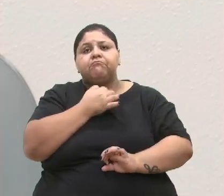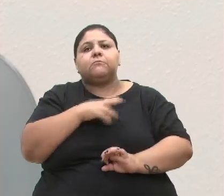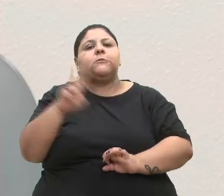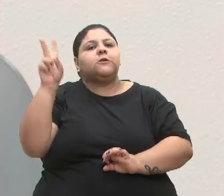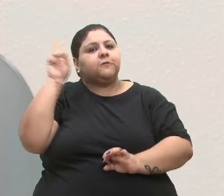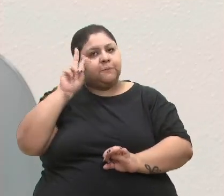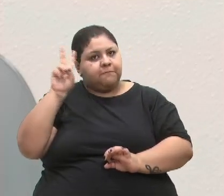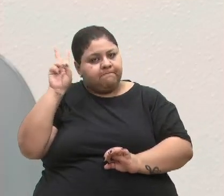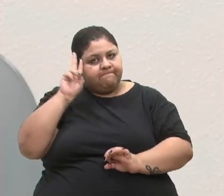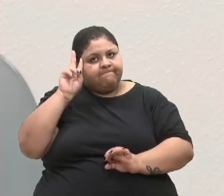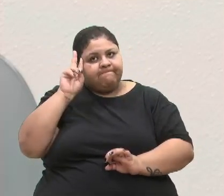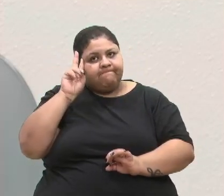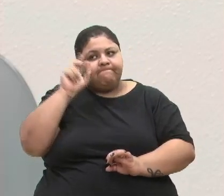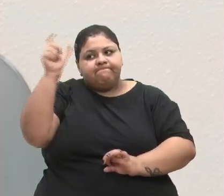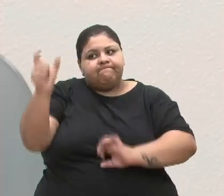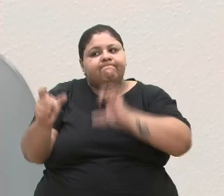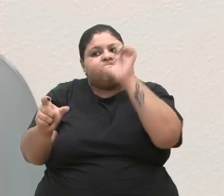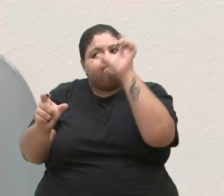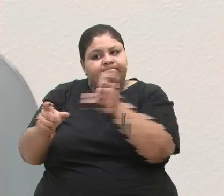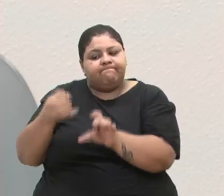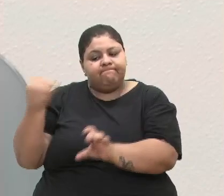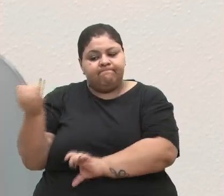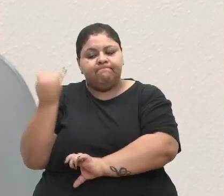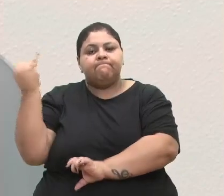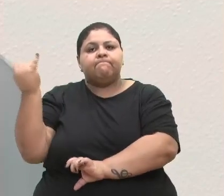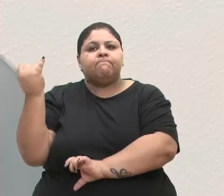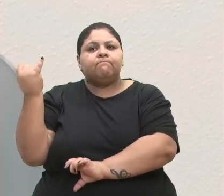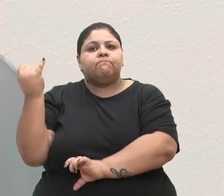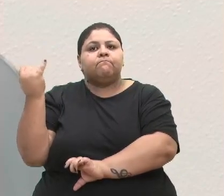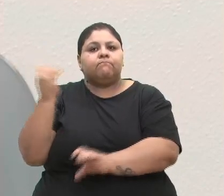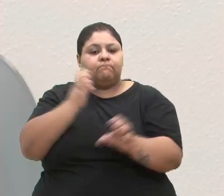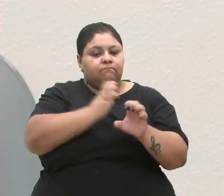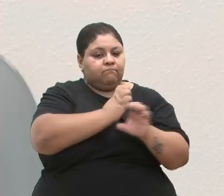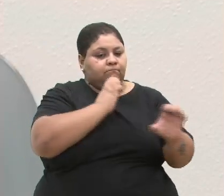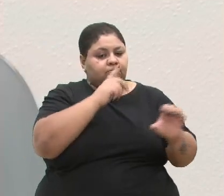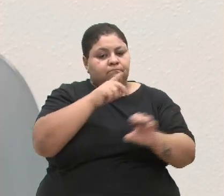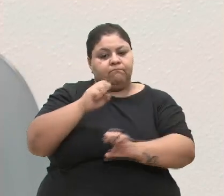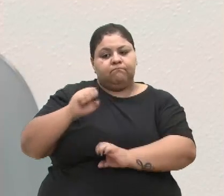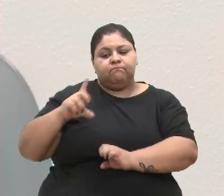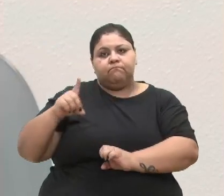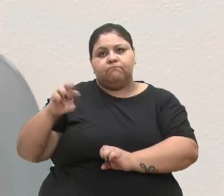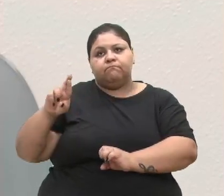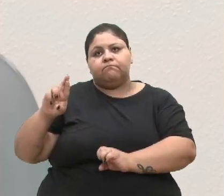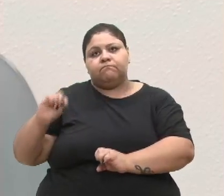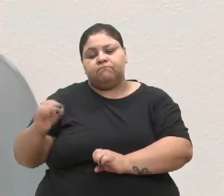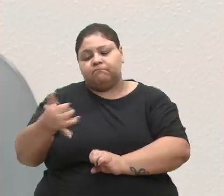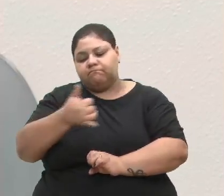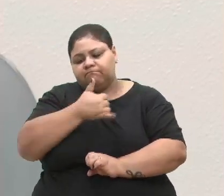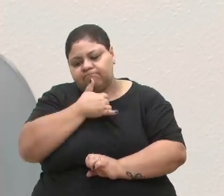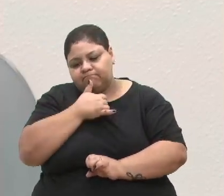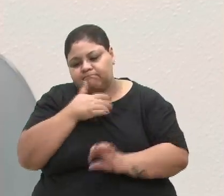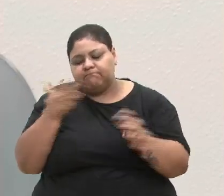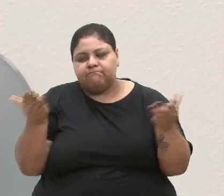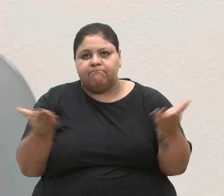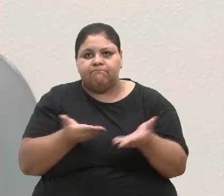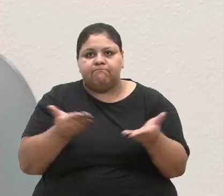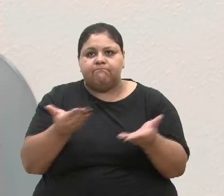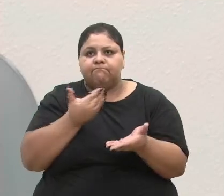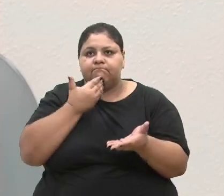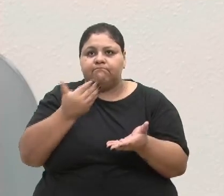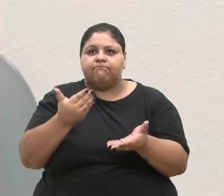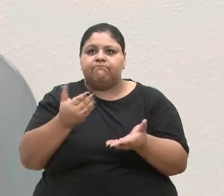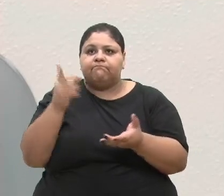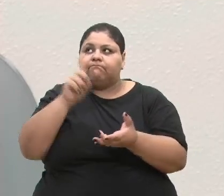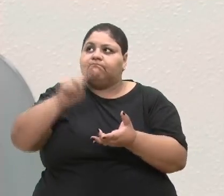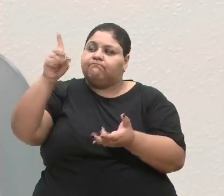lembrar desta pessoa tão importante, que é o engenheiro Pedro Dalla Santa. E, infelizmente, hoje a gente pede que Deus conforte